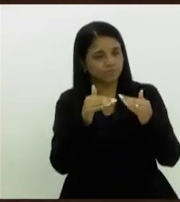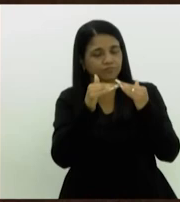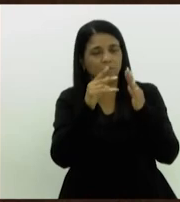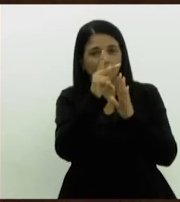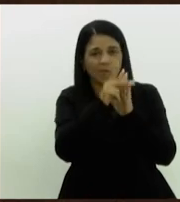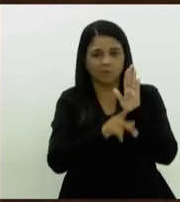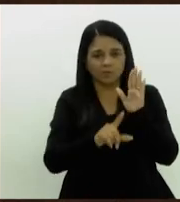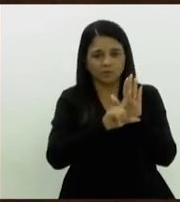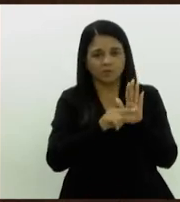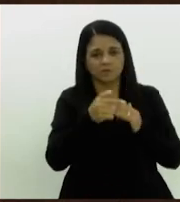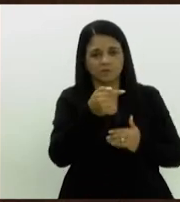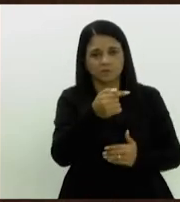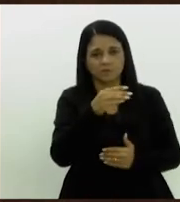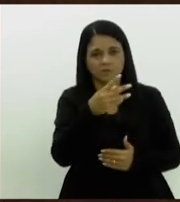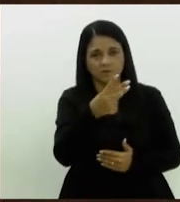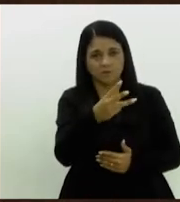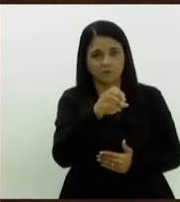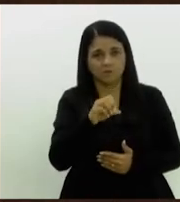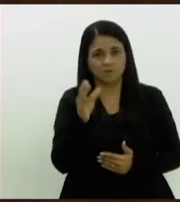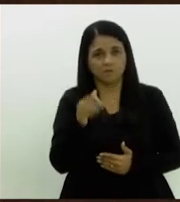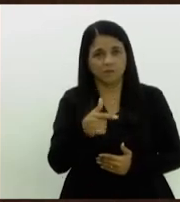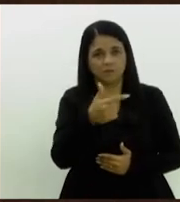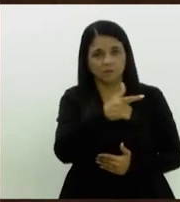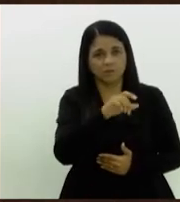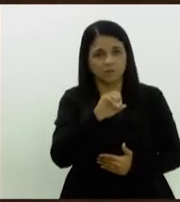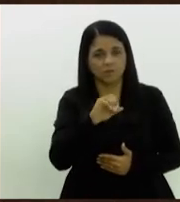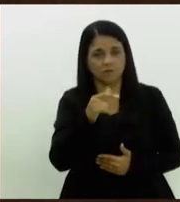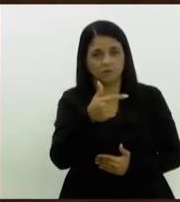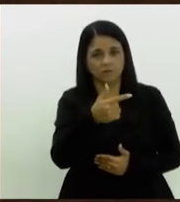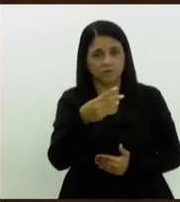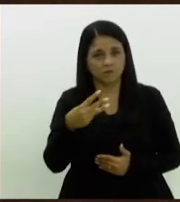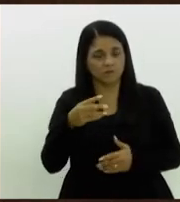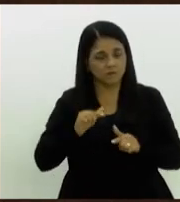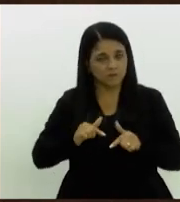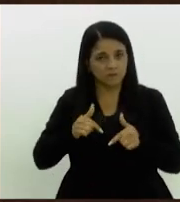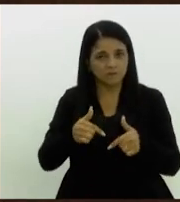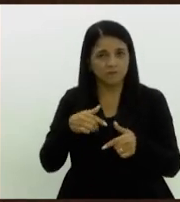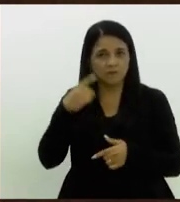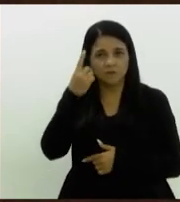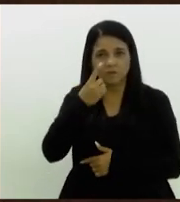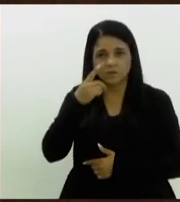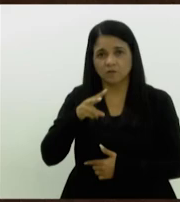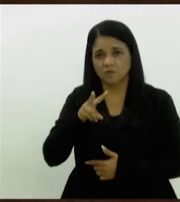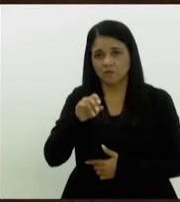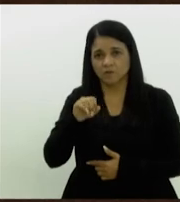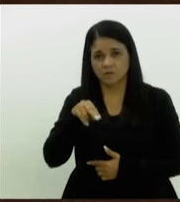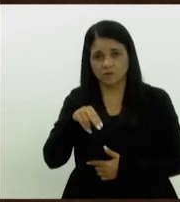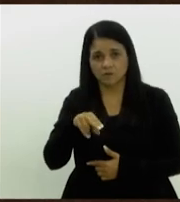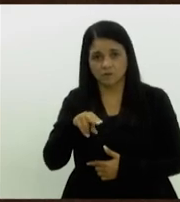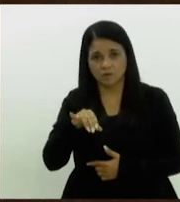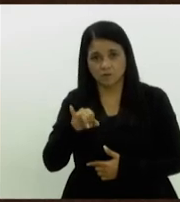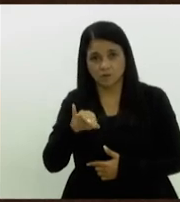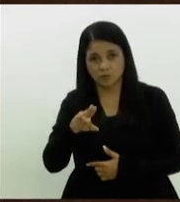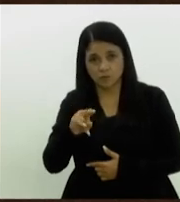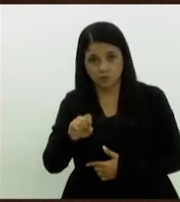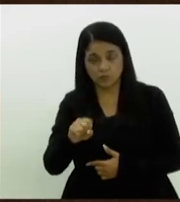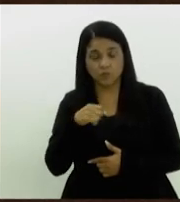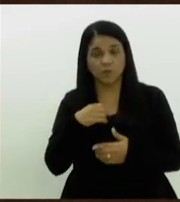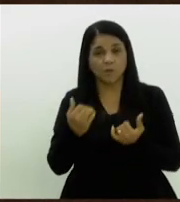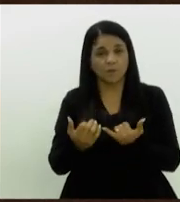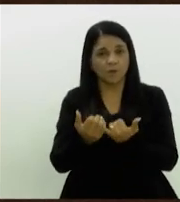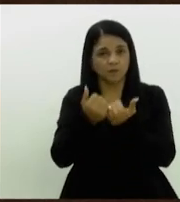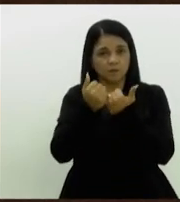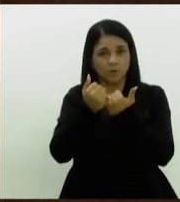projeto 730 de 2023, de iniciativa do nobre deputado Vinícius Cozzolino, que declara